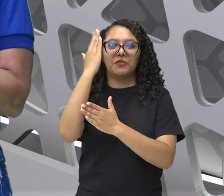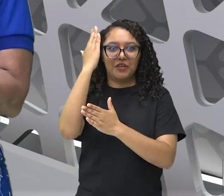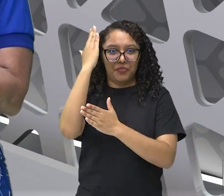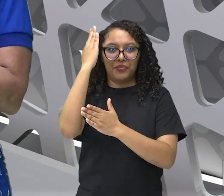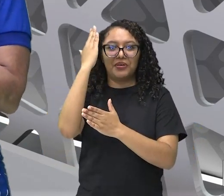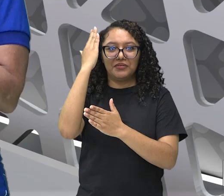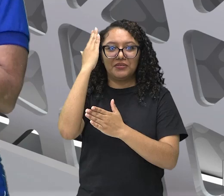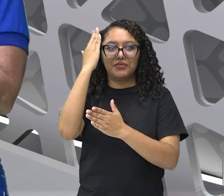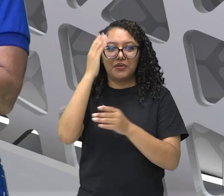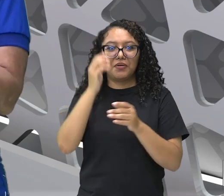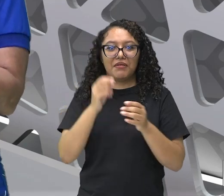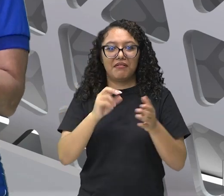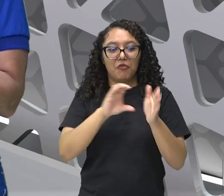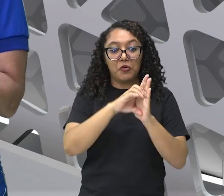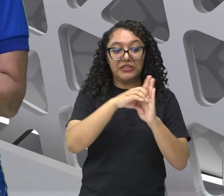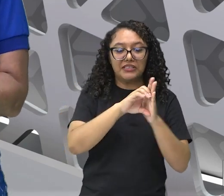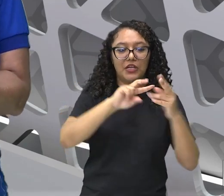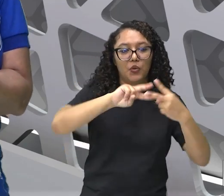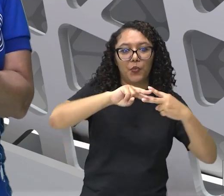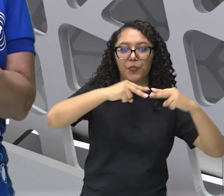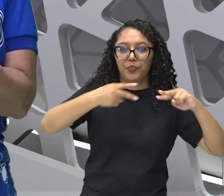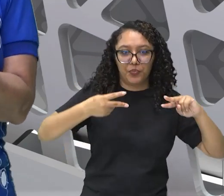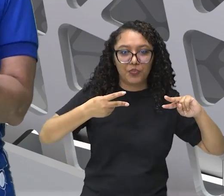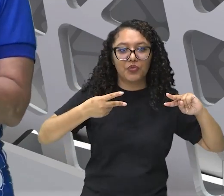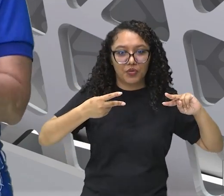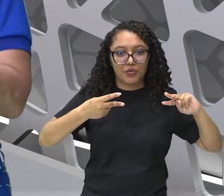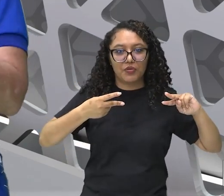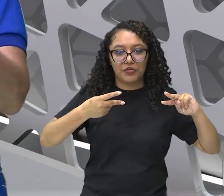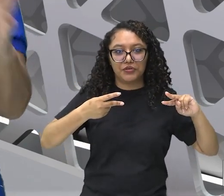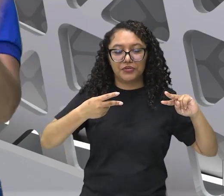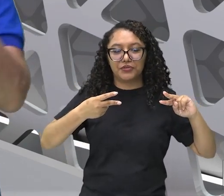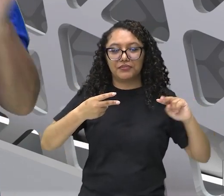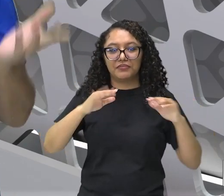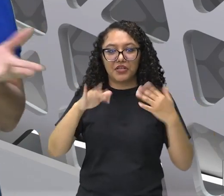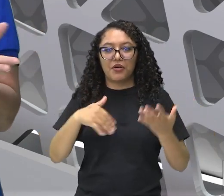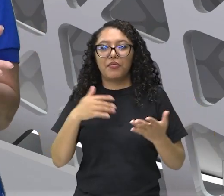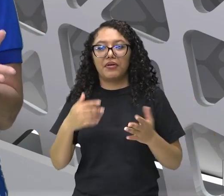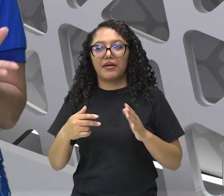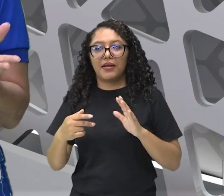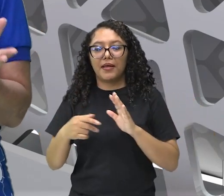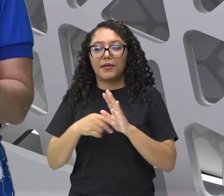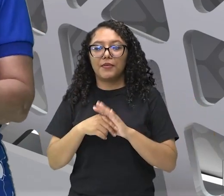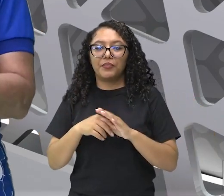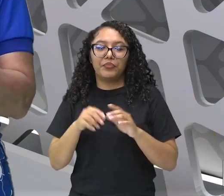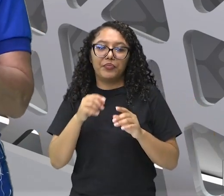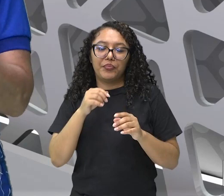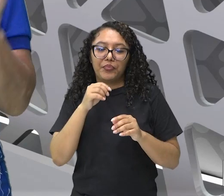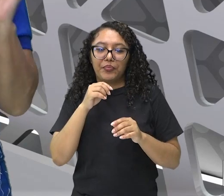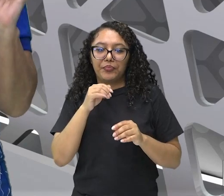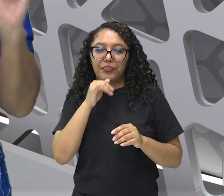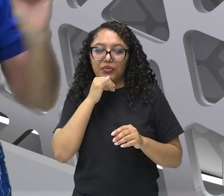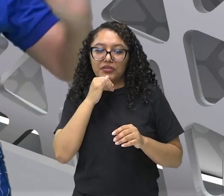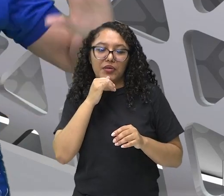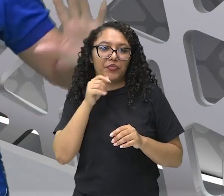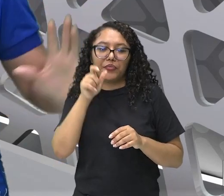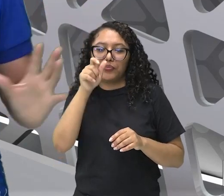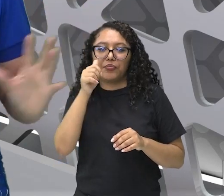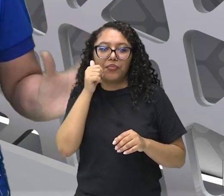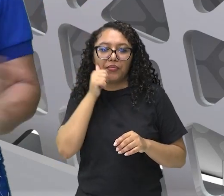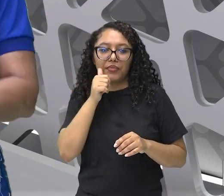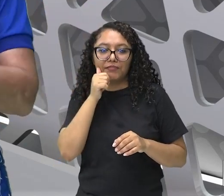Ultrapassou o biológico. Aí ela vai ser uma cidadã, vamos dizer que uma feminista, ou não precisa